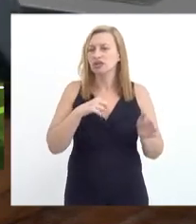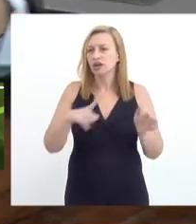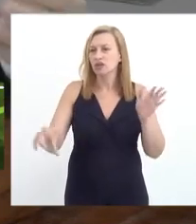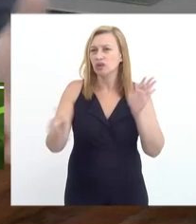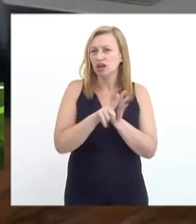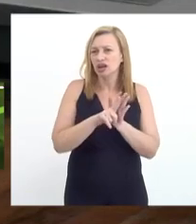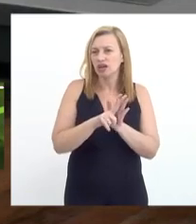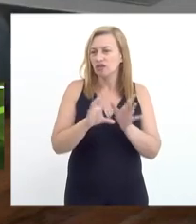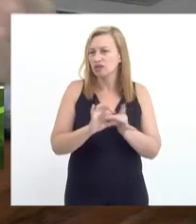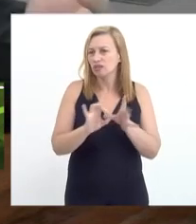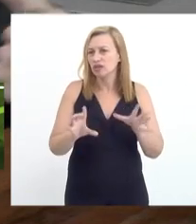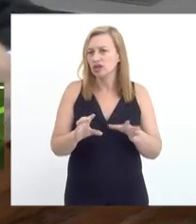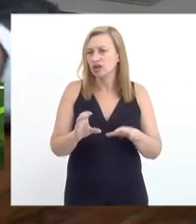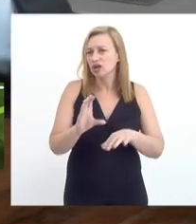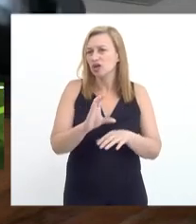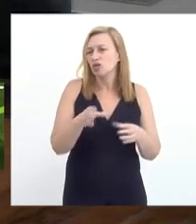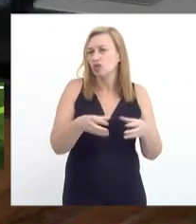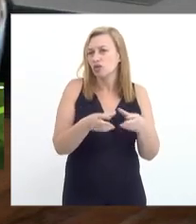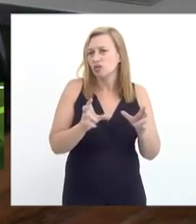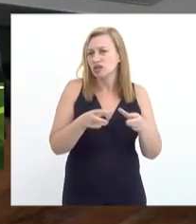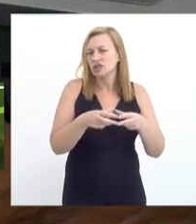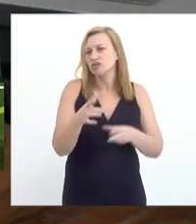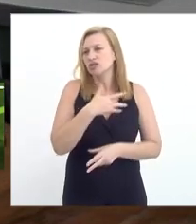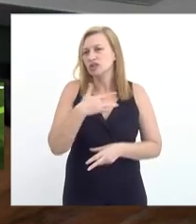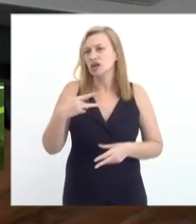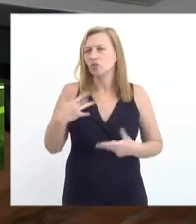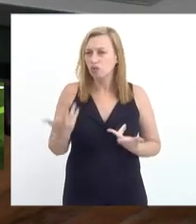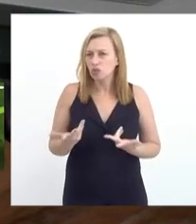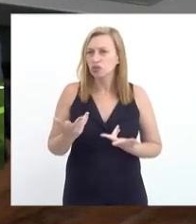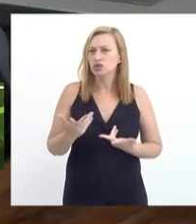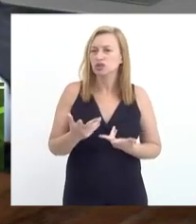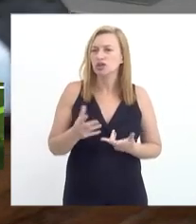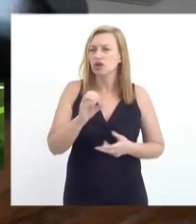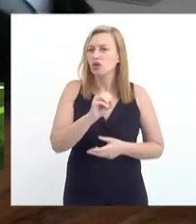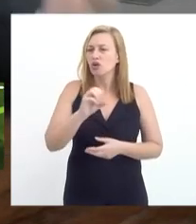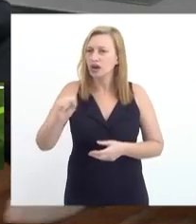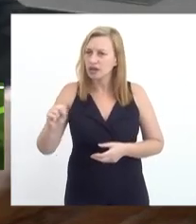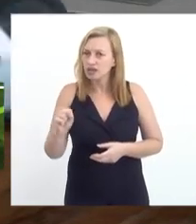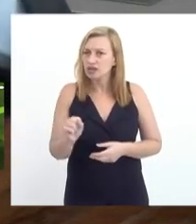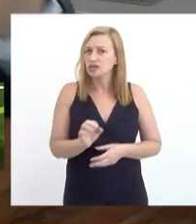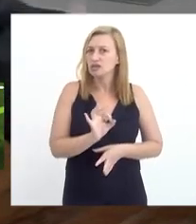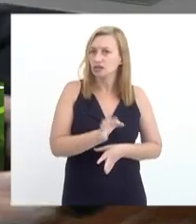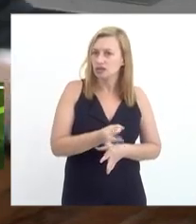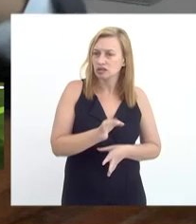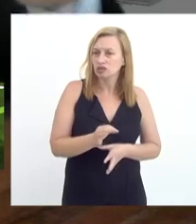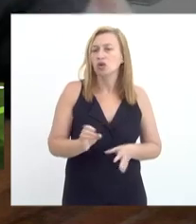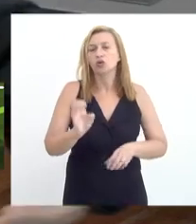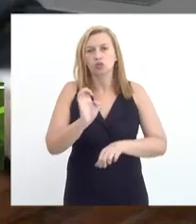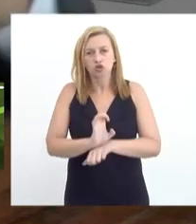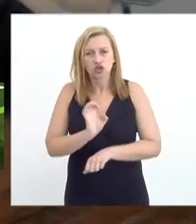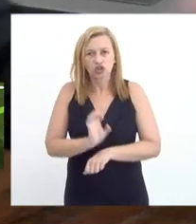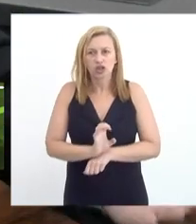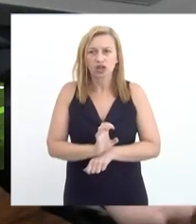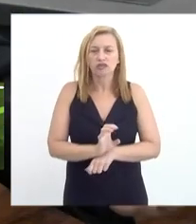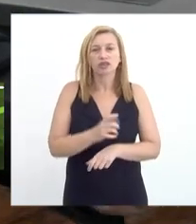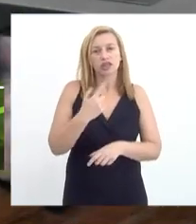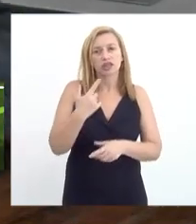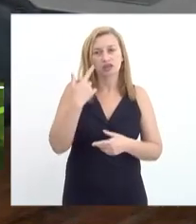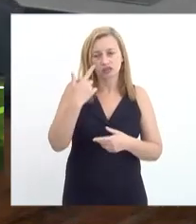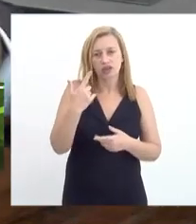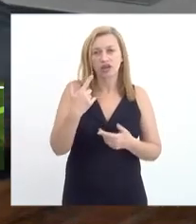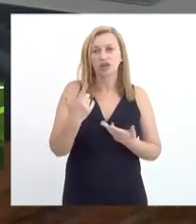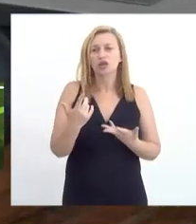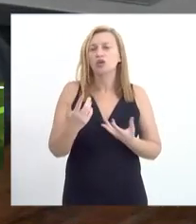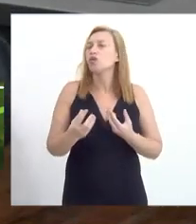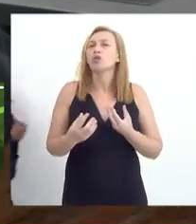Aqui na casa Pela Comissão de Saúde Pelo André De prever A extinção Das OS Consequentemente O Estado Vai ter que gerir Essas unidades Então